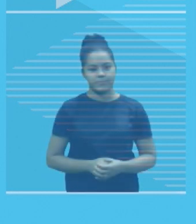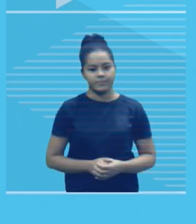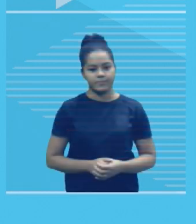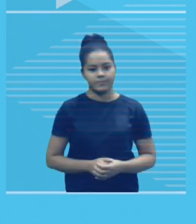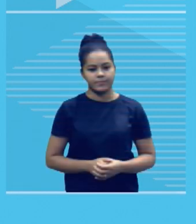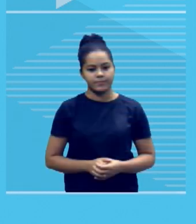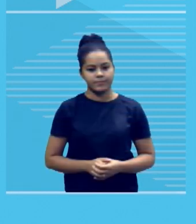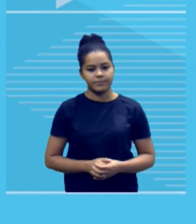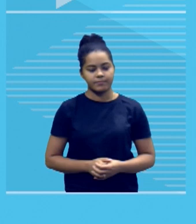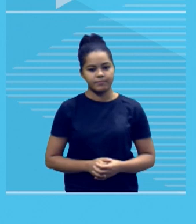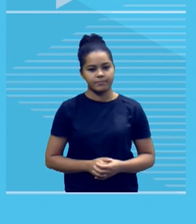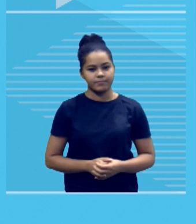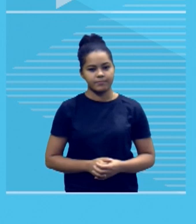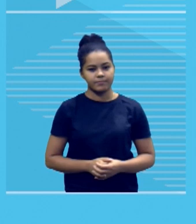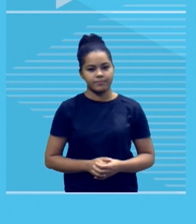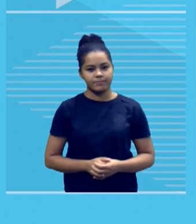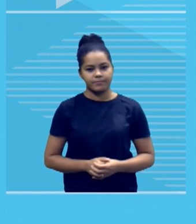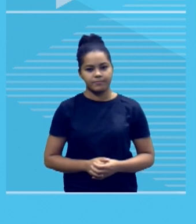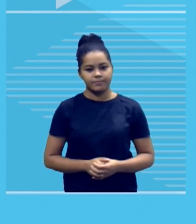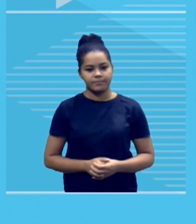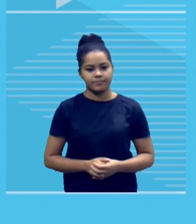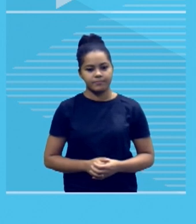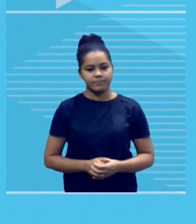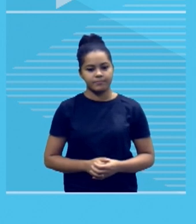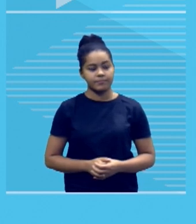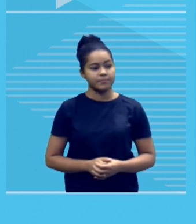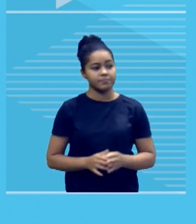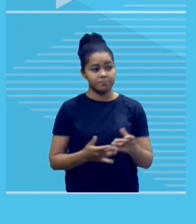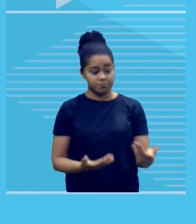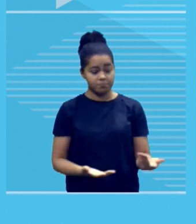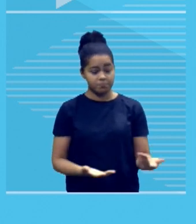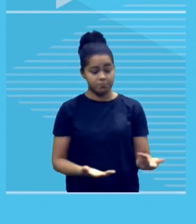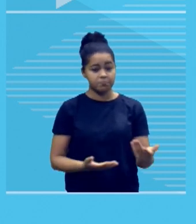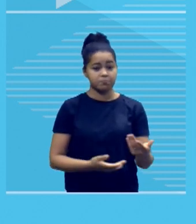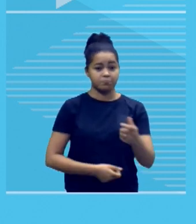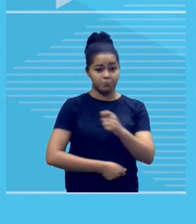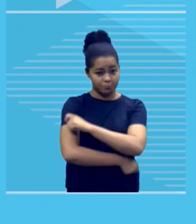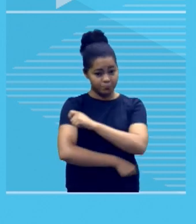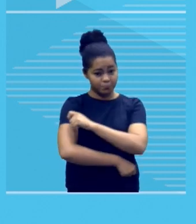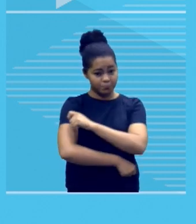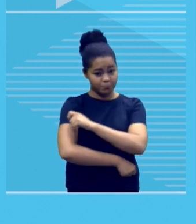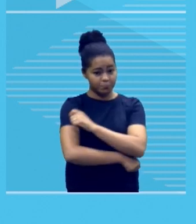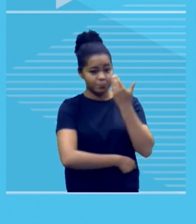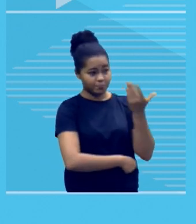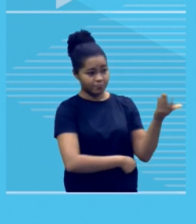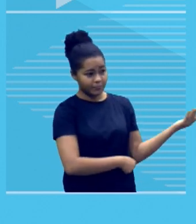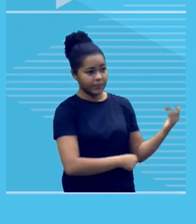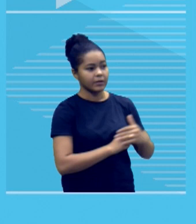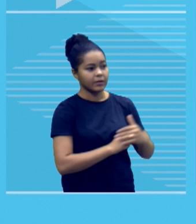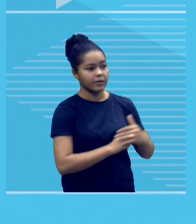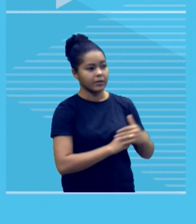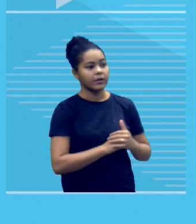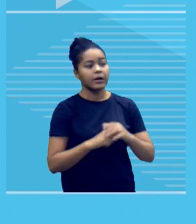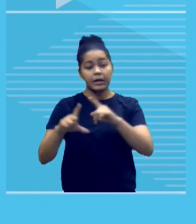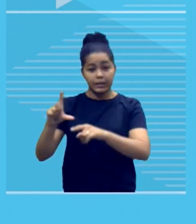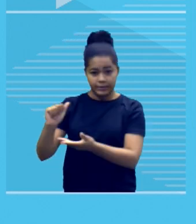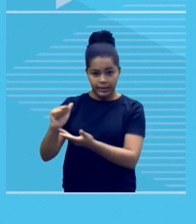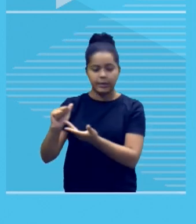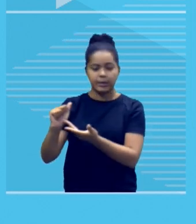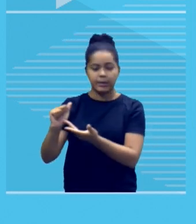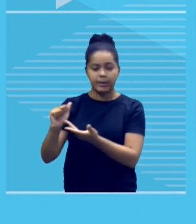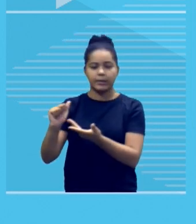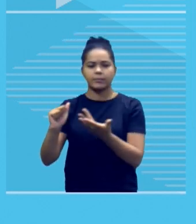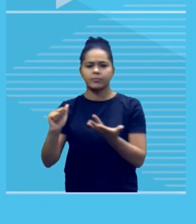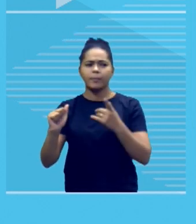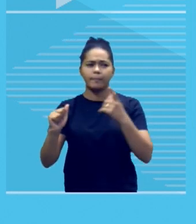Ok meus amigos estamos aí vamos lá então pessoal olha vamos analisar na letra A Olha só você